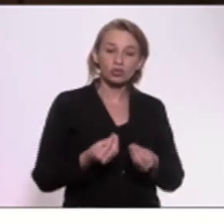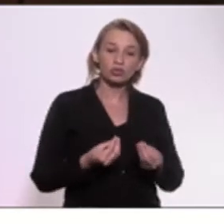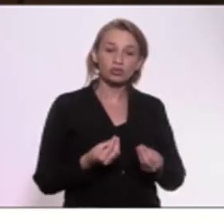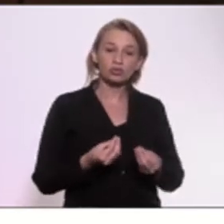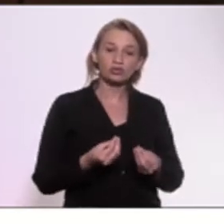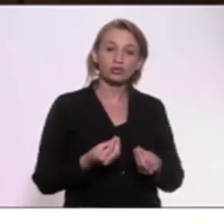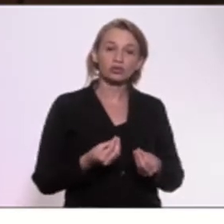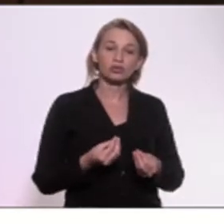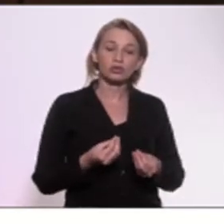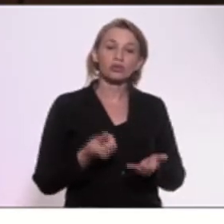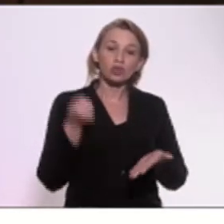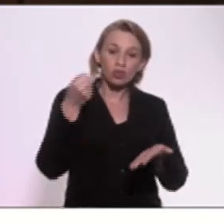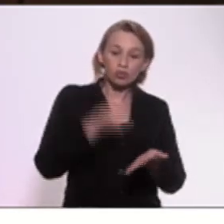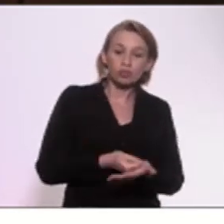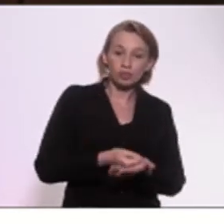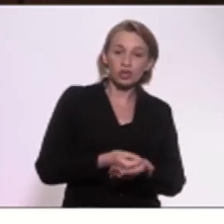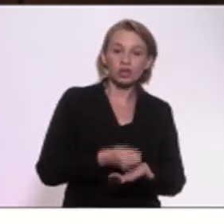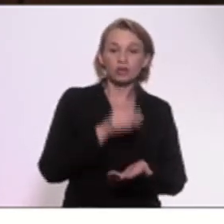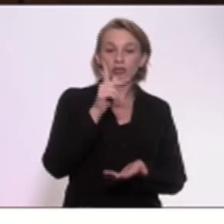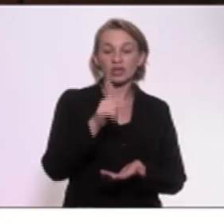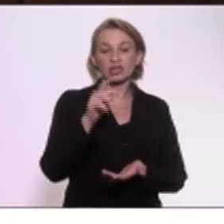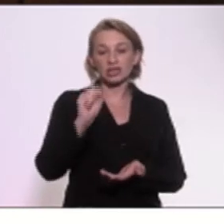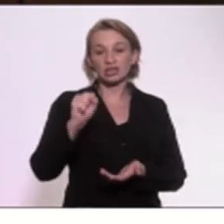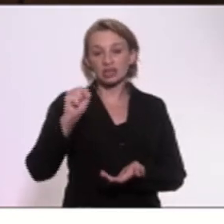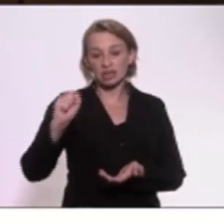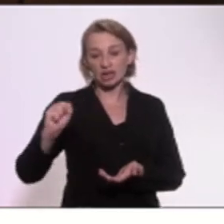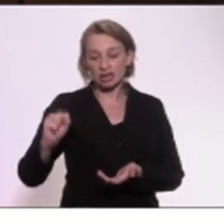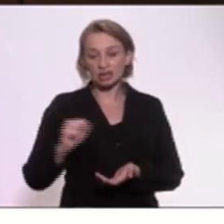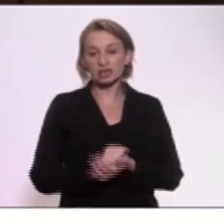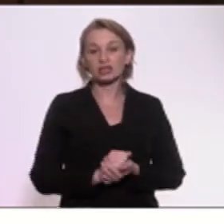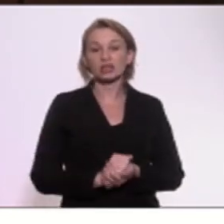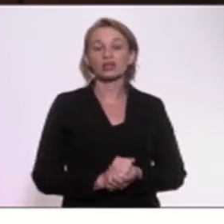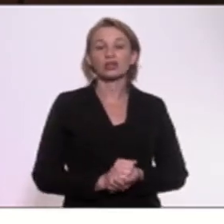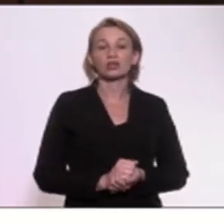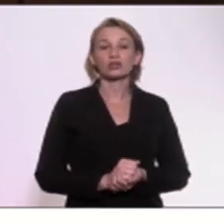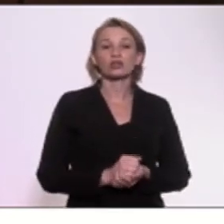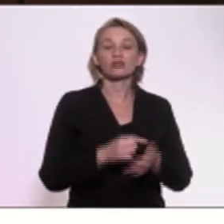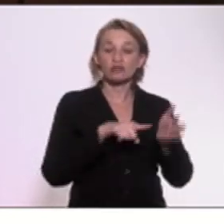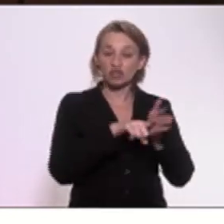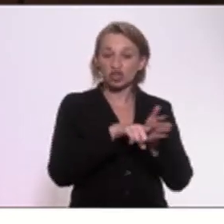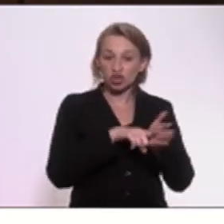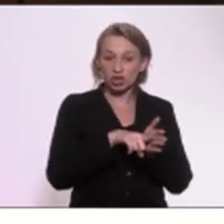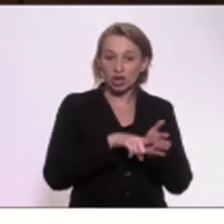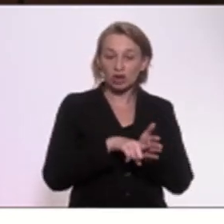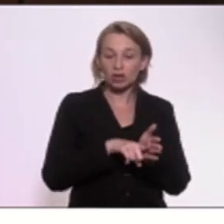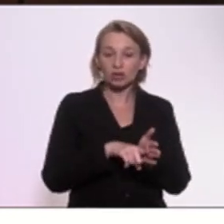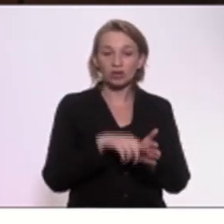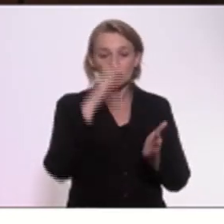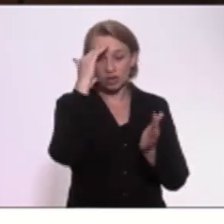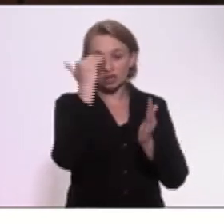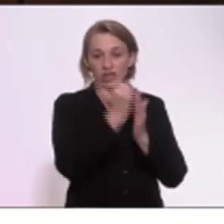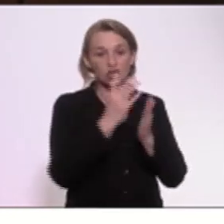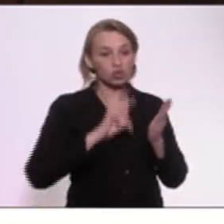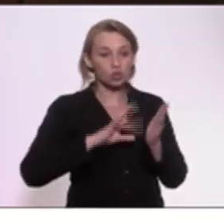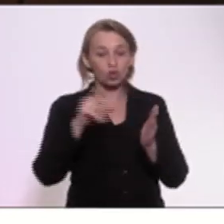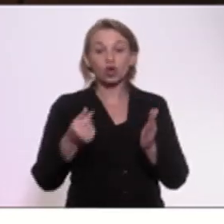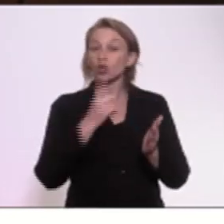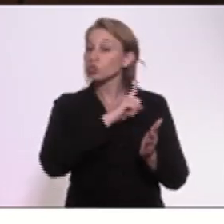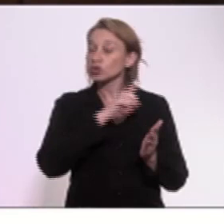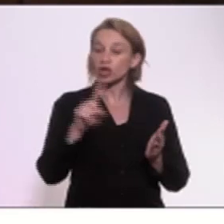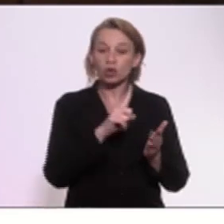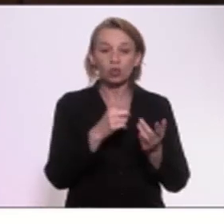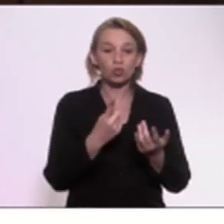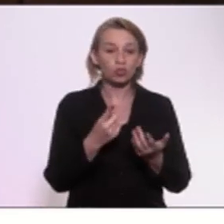de forma alguma, cometer nenhum deslize do ponto de vista fiscal ou orçamentário. O não cumprimento